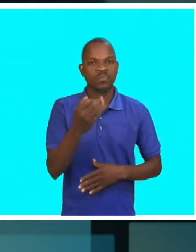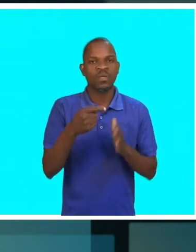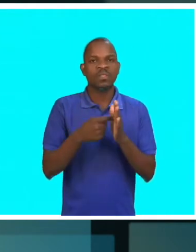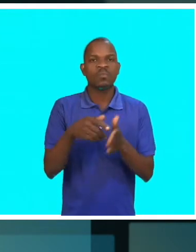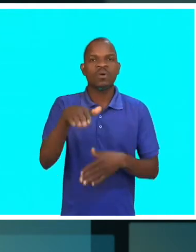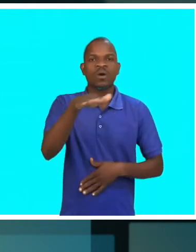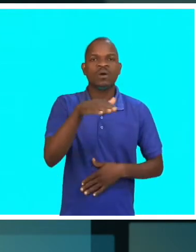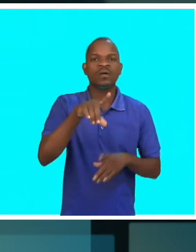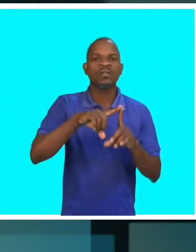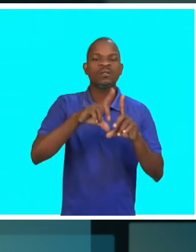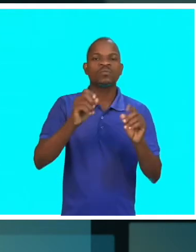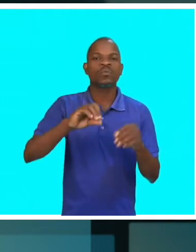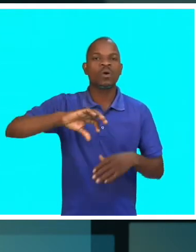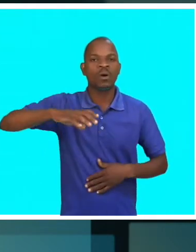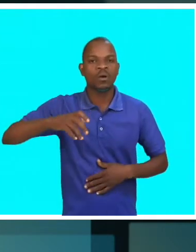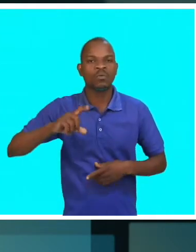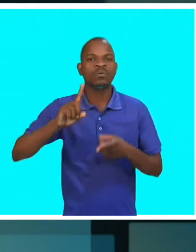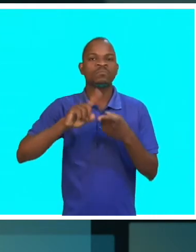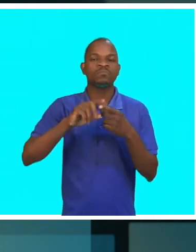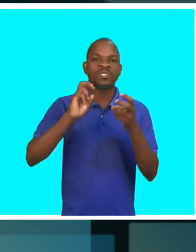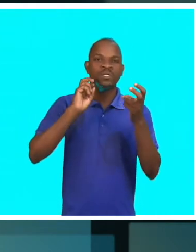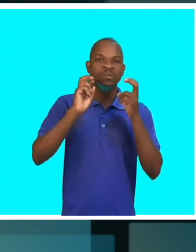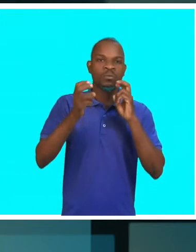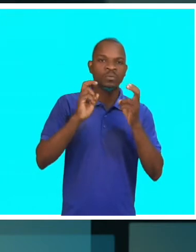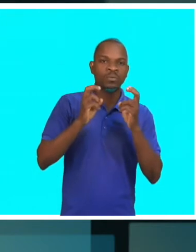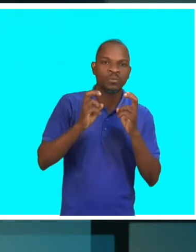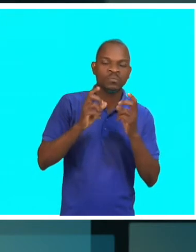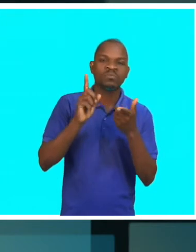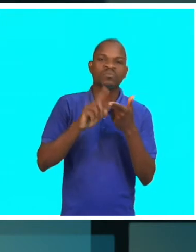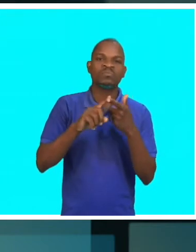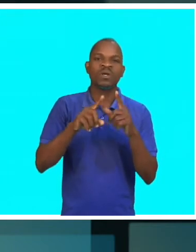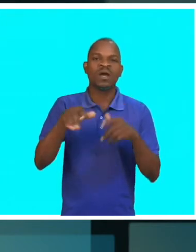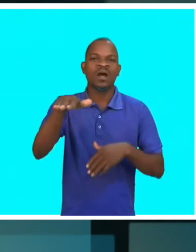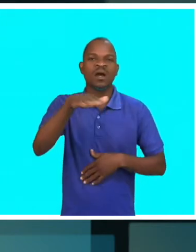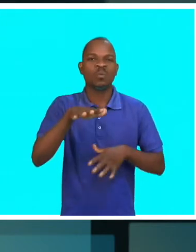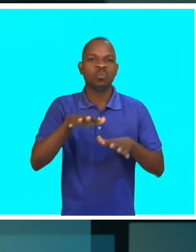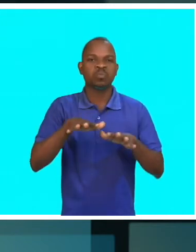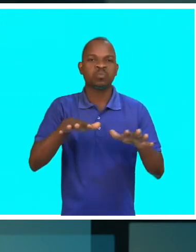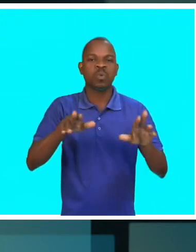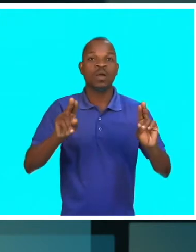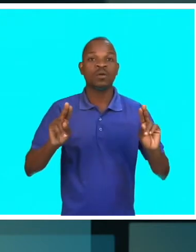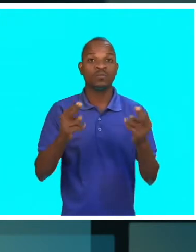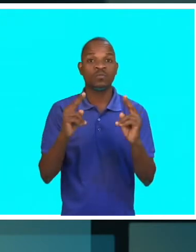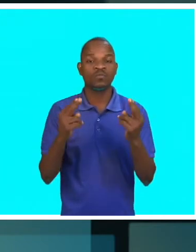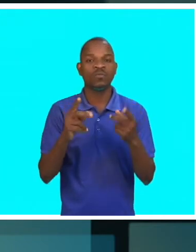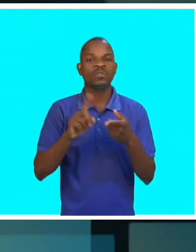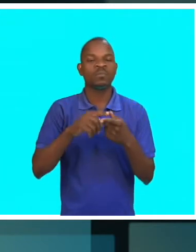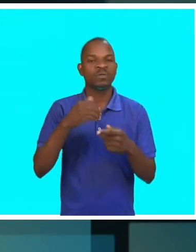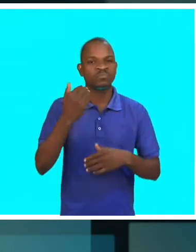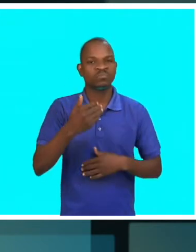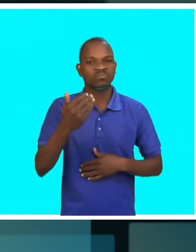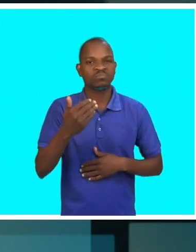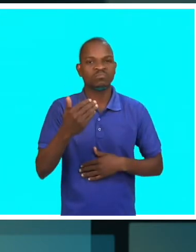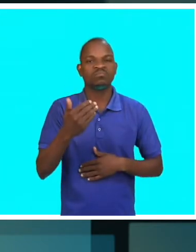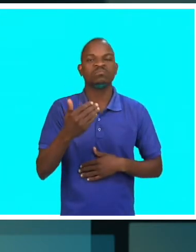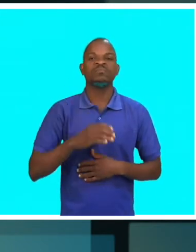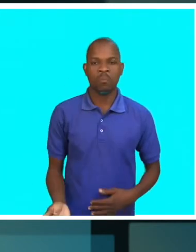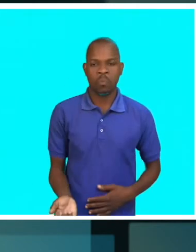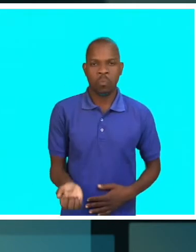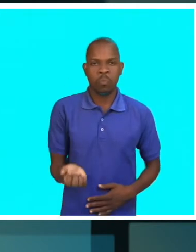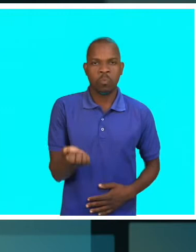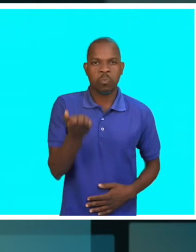na área principalmente do fornecimento de água, energia, nas áreas de expansão, a regularidade do fornecimento desses serviços.